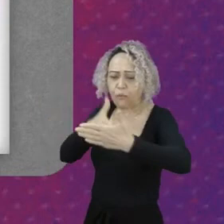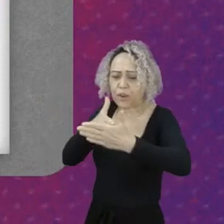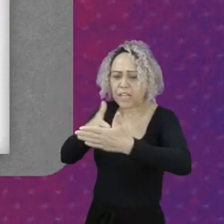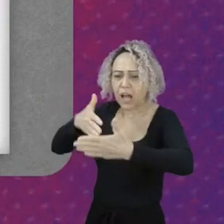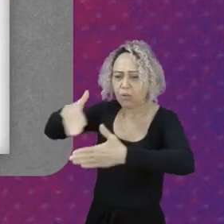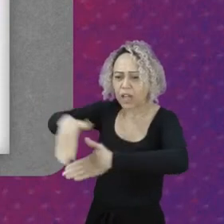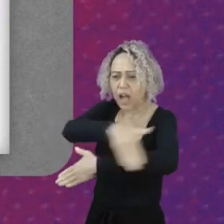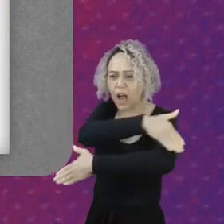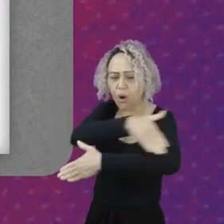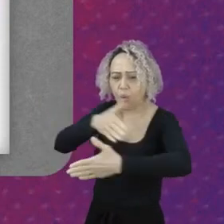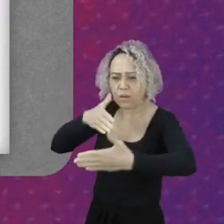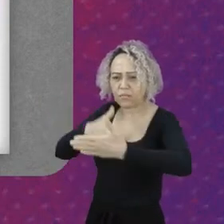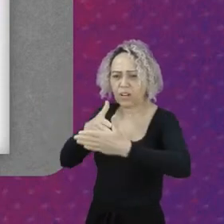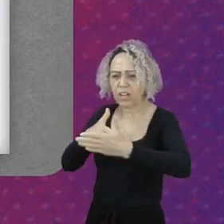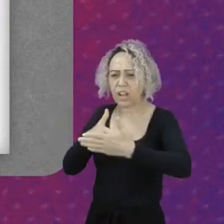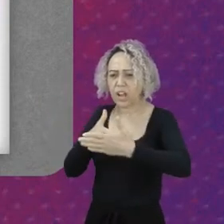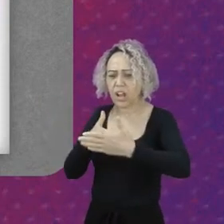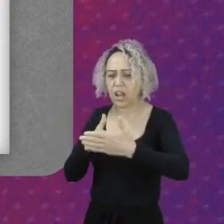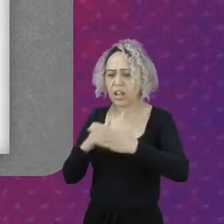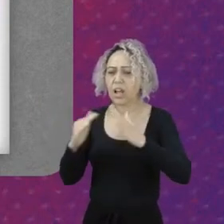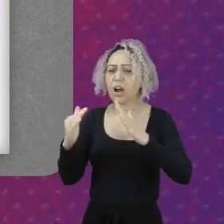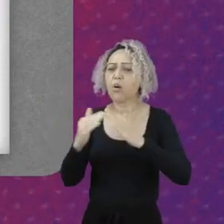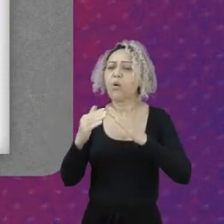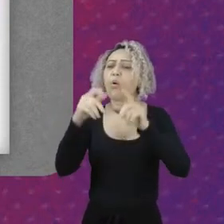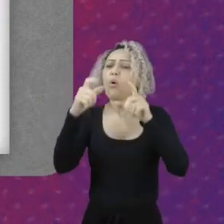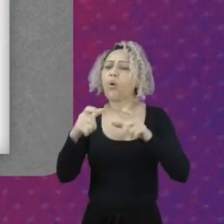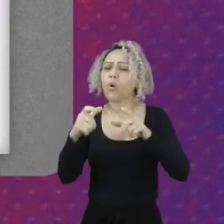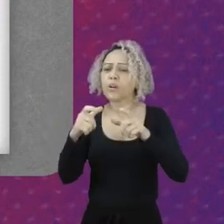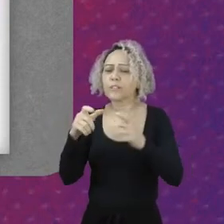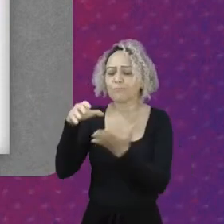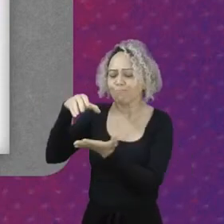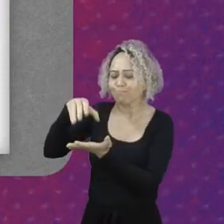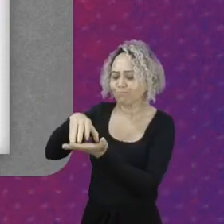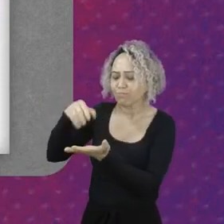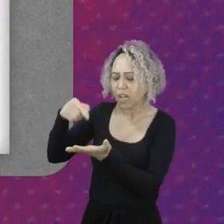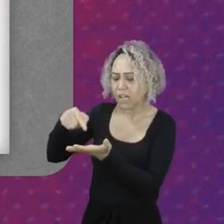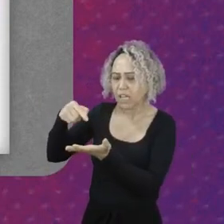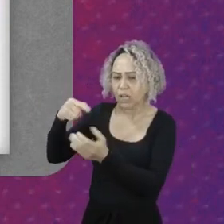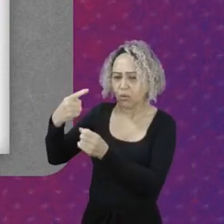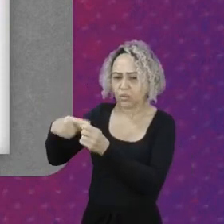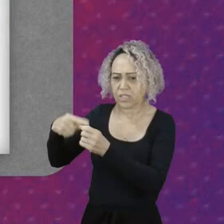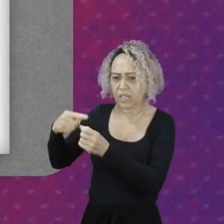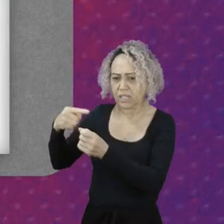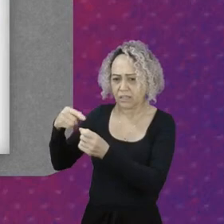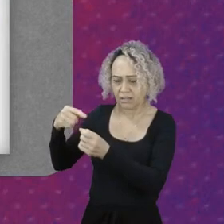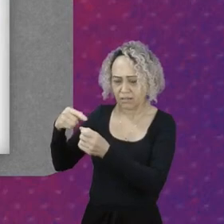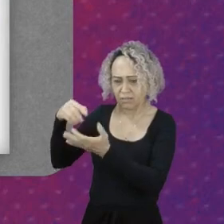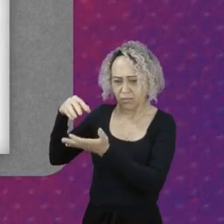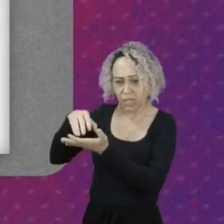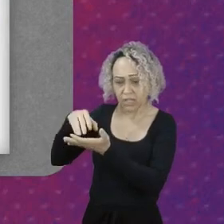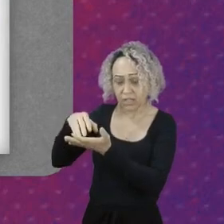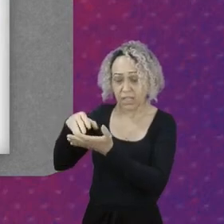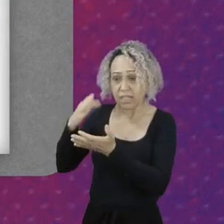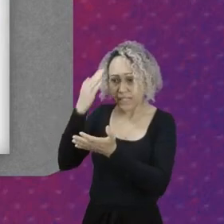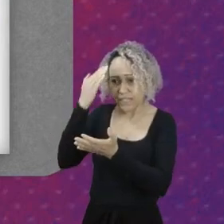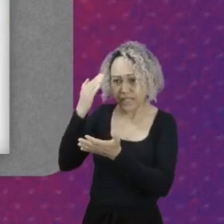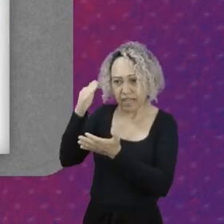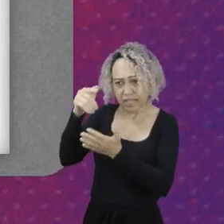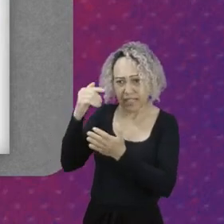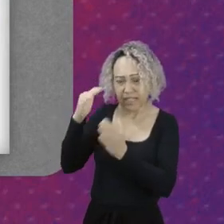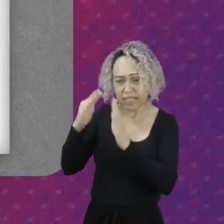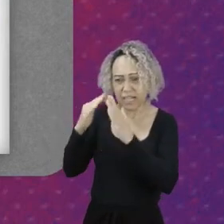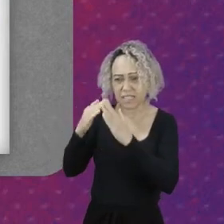na periferia, distante dos serviços, mas muito perto das mulheres que precisavam, foi onde a gente iniciou esse